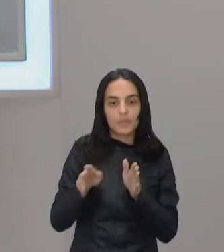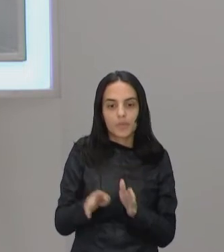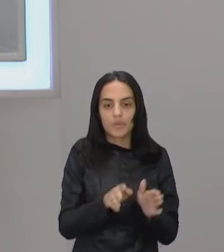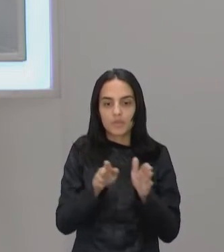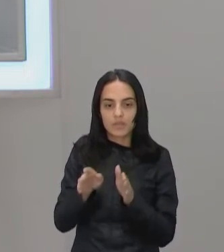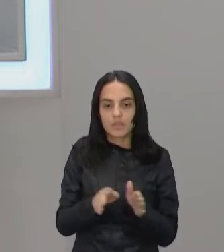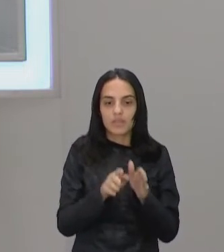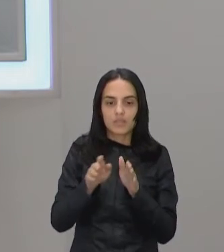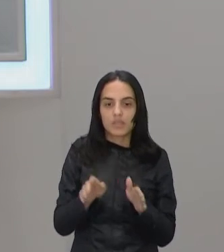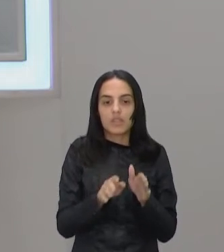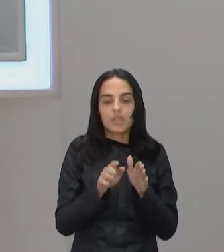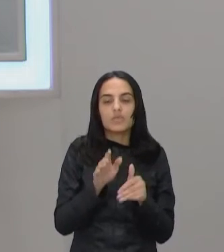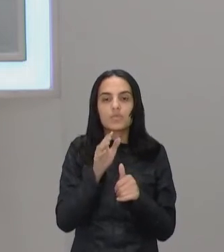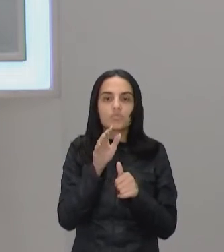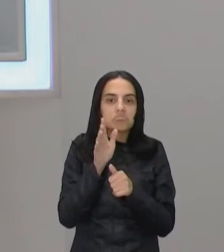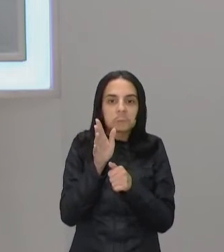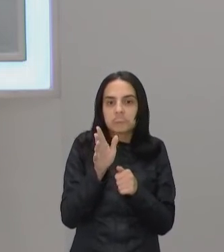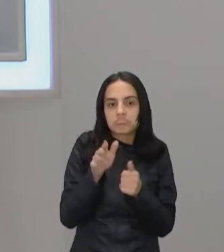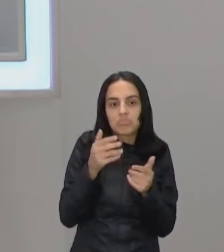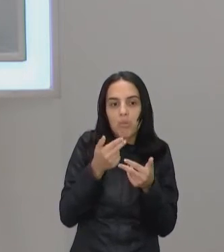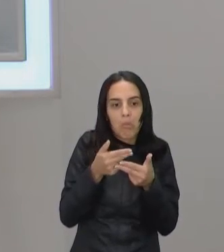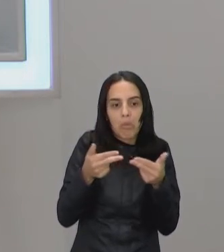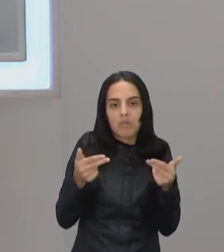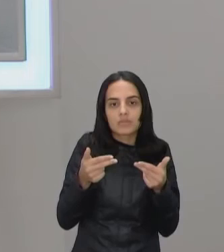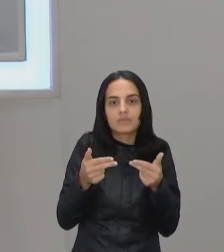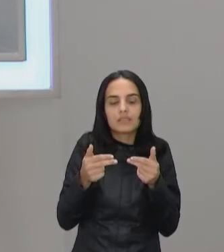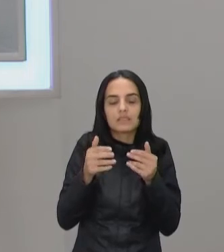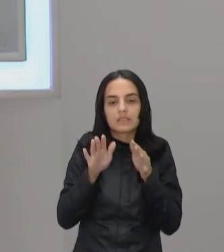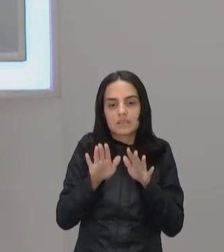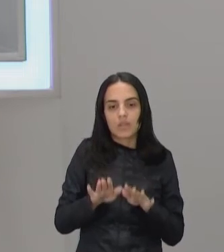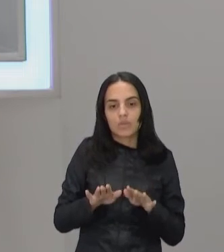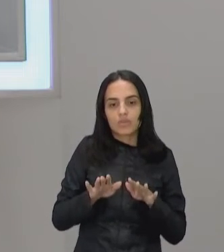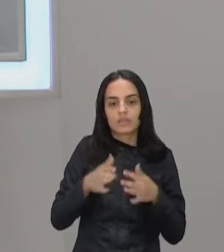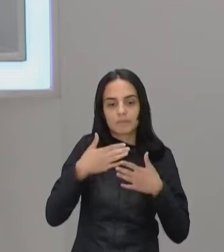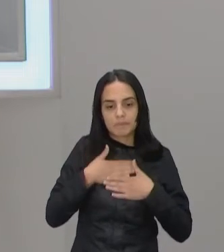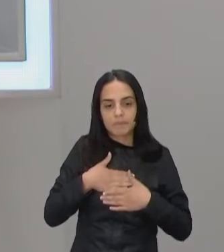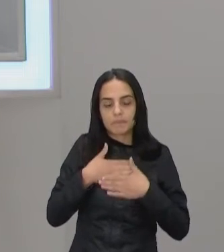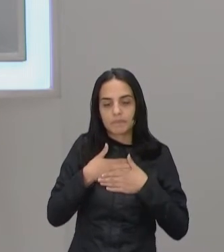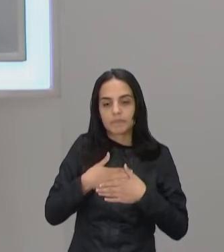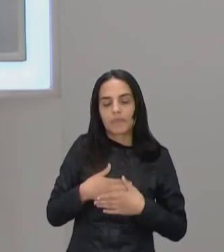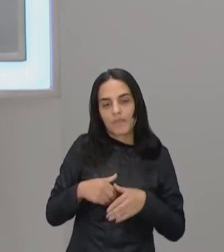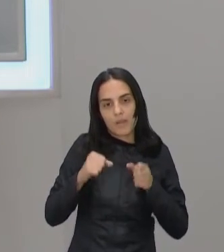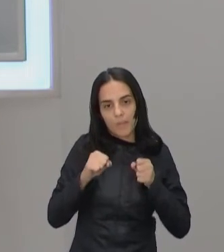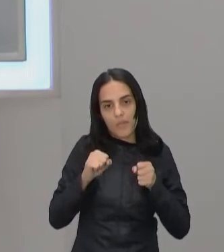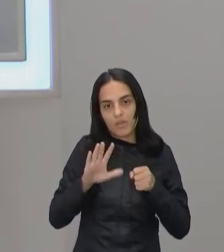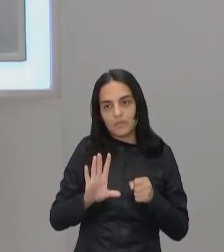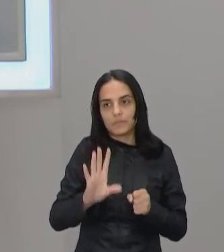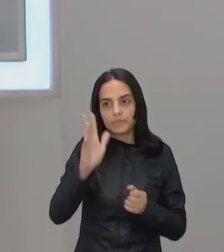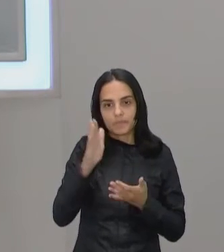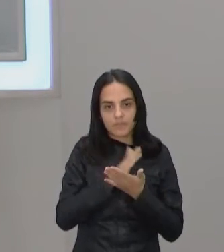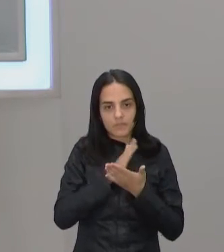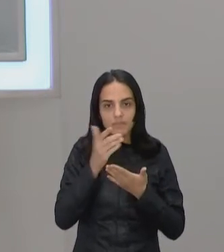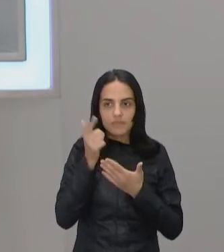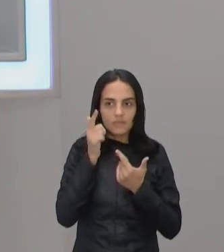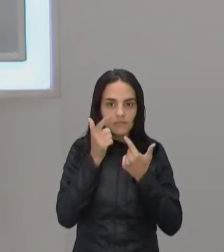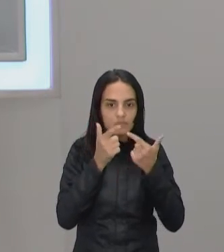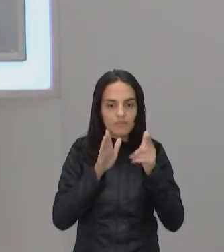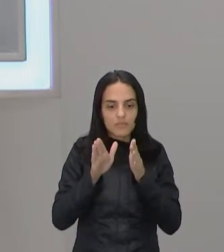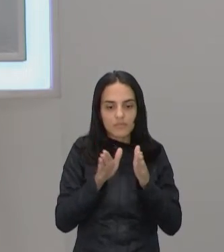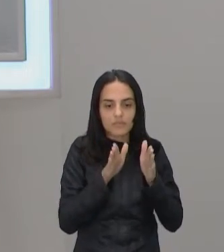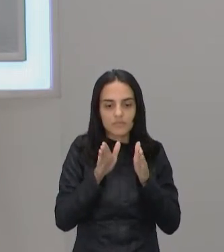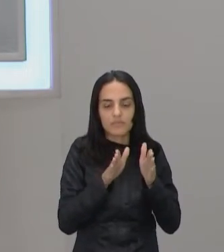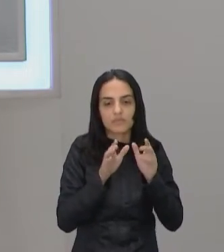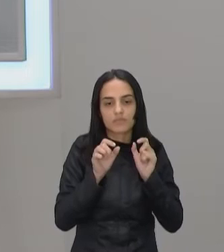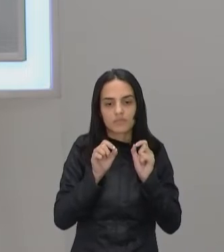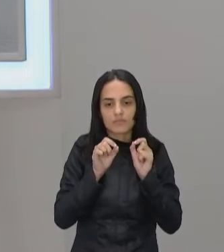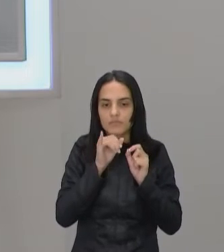substância neutra a partir disso. Em alguns casos, nem tão neutra assim, né? Pode acontecer alguns outros processos que não